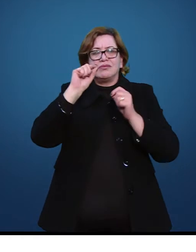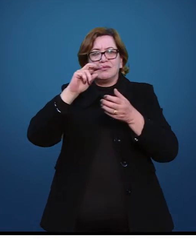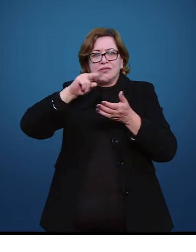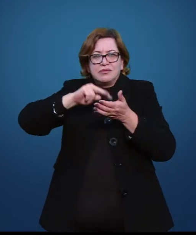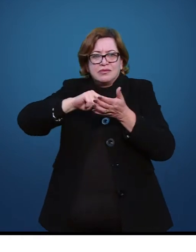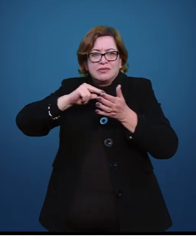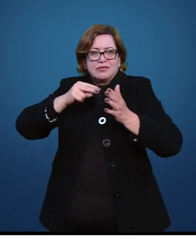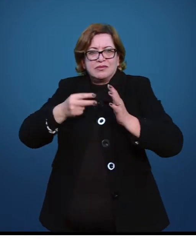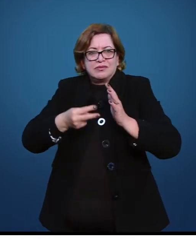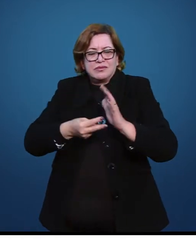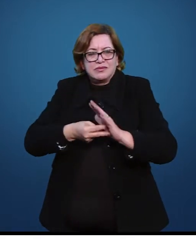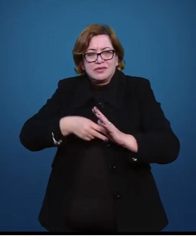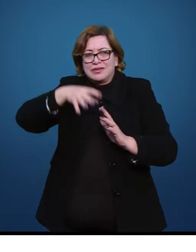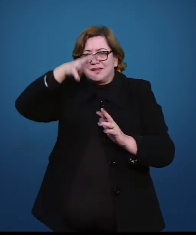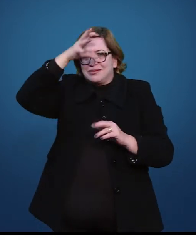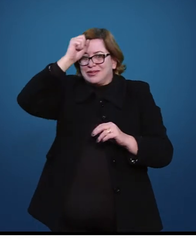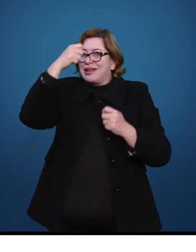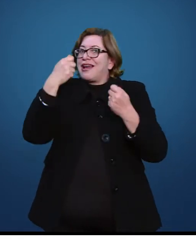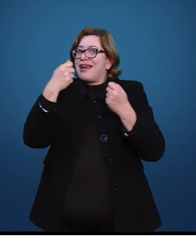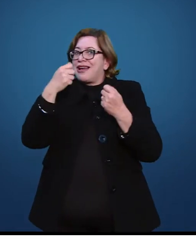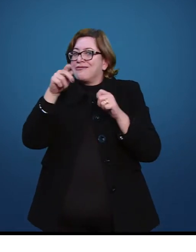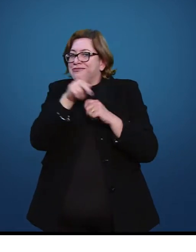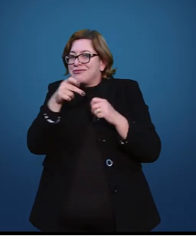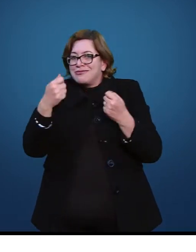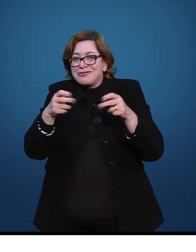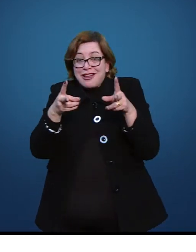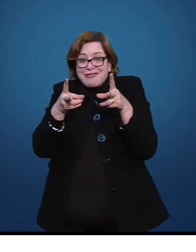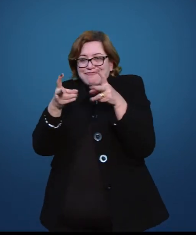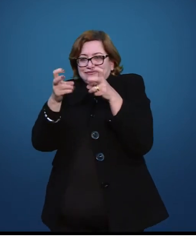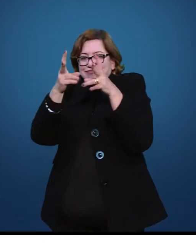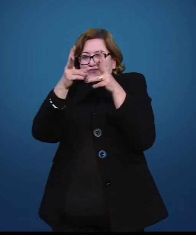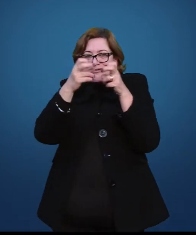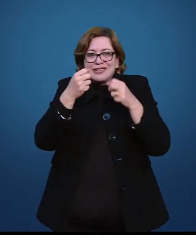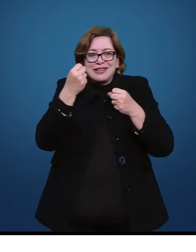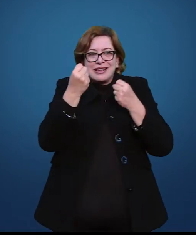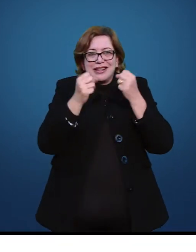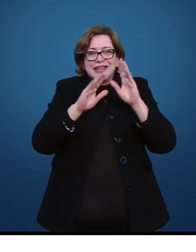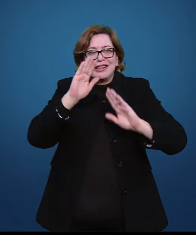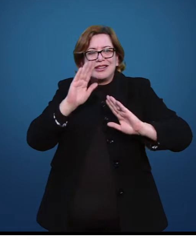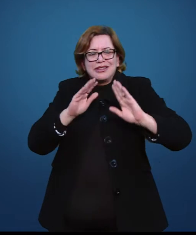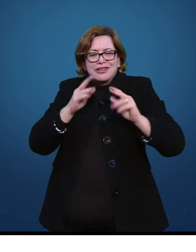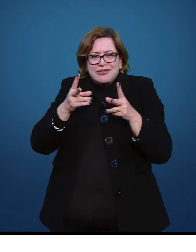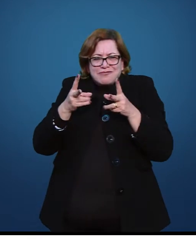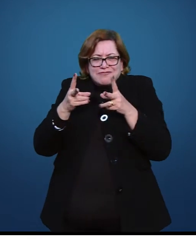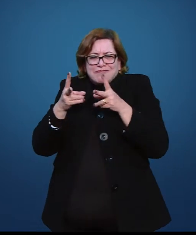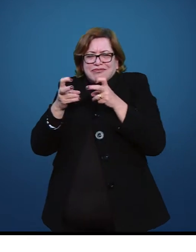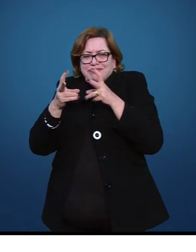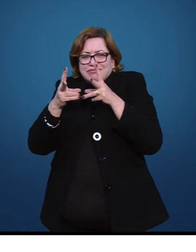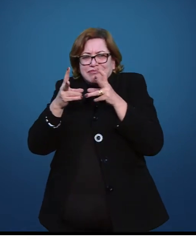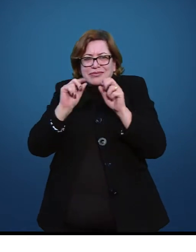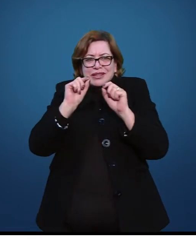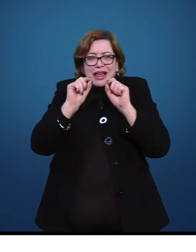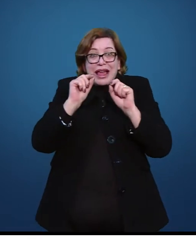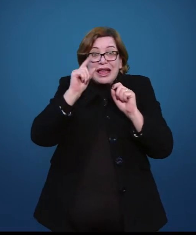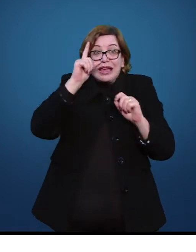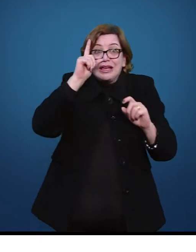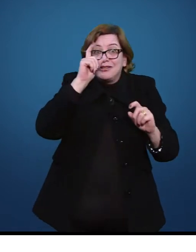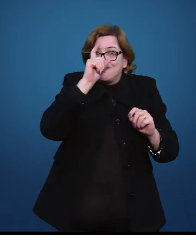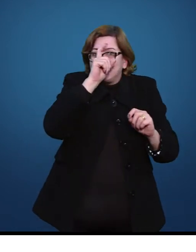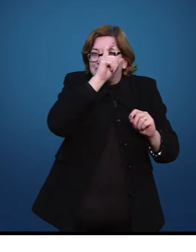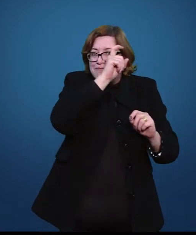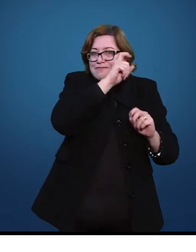mecanismo de percepção do professor. E automaticamente, quando nós vamos percebendo as